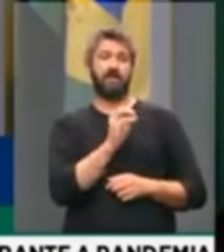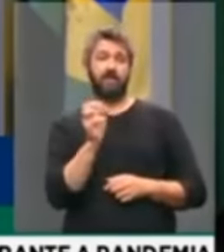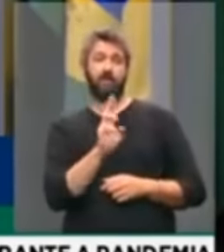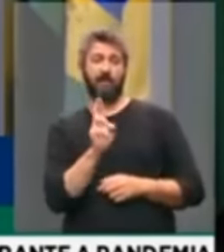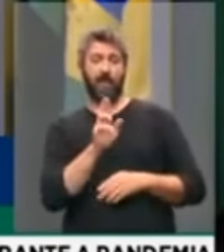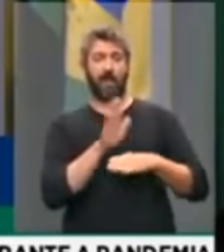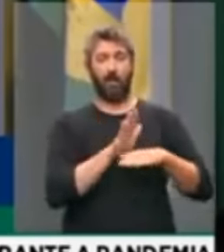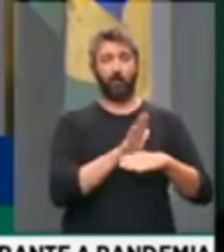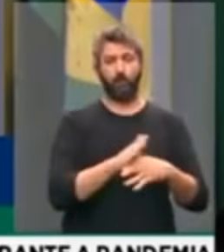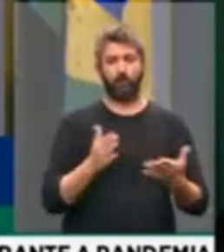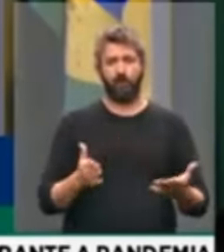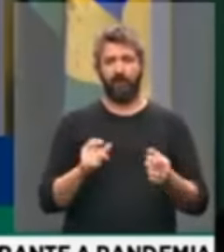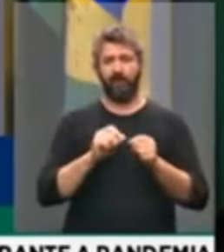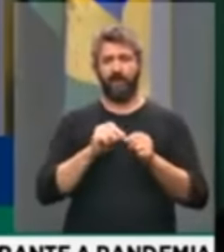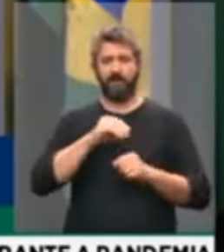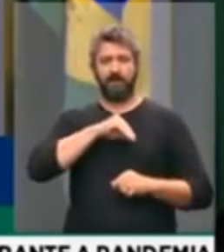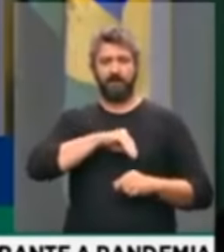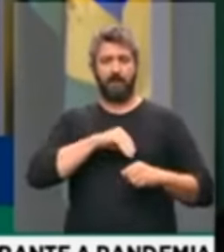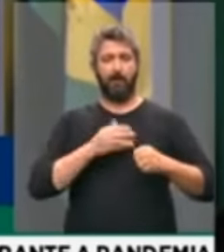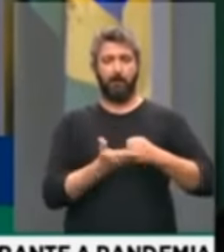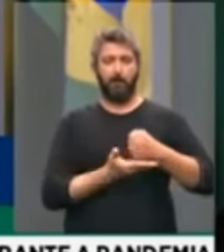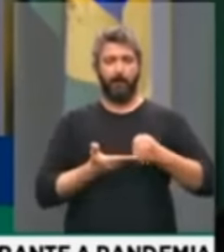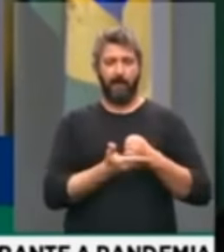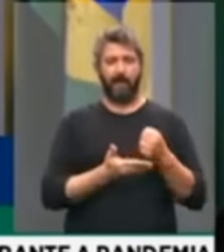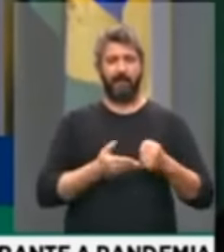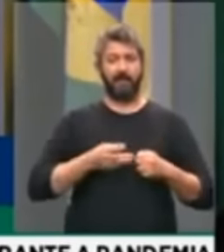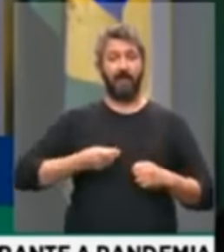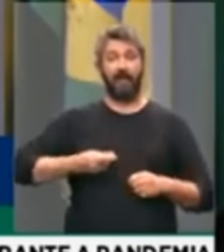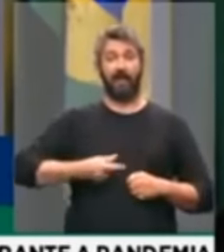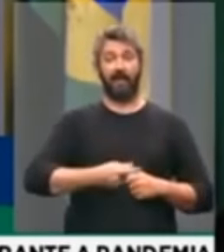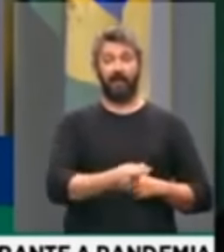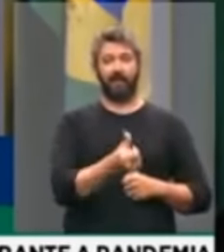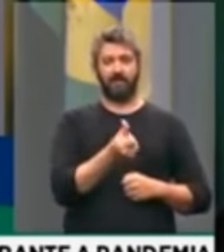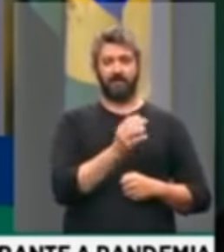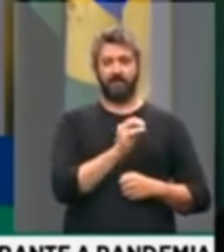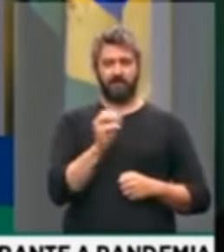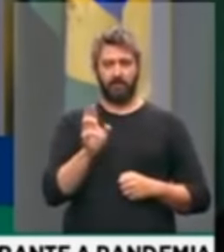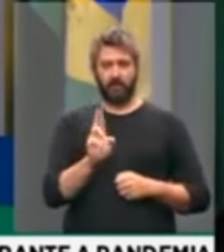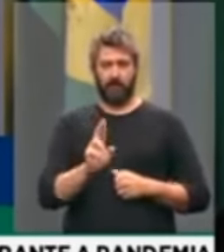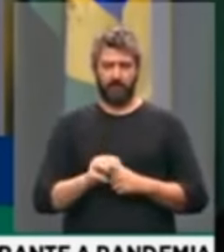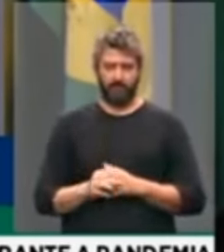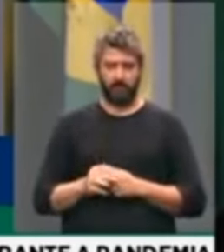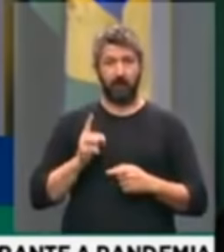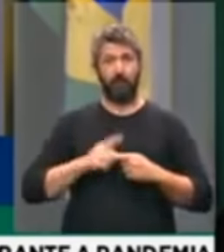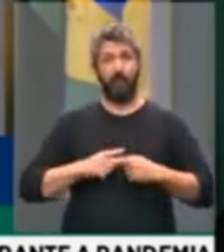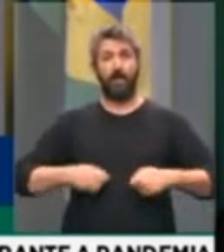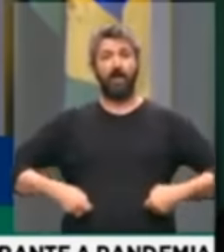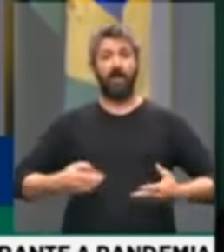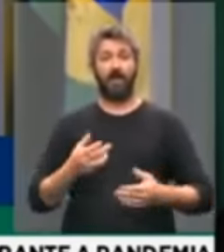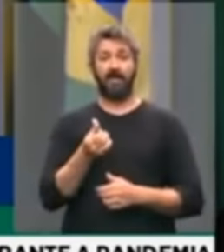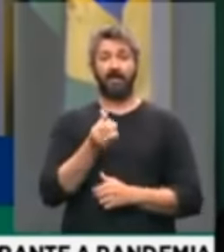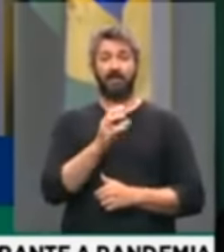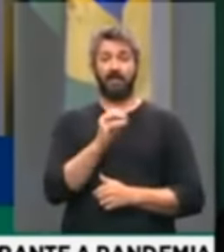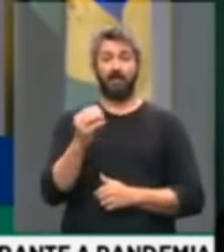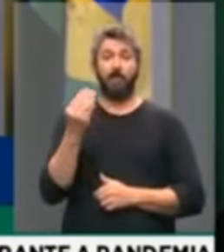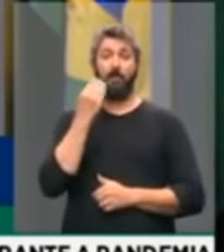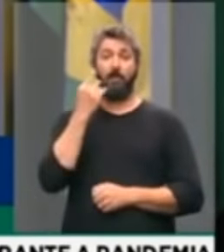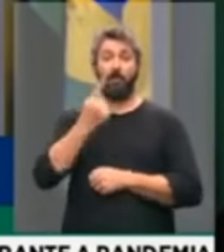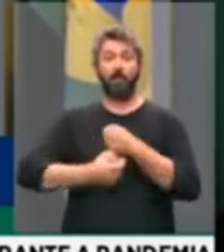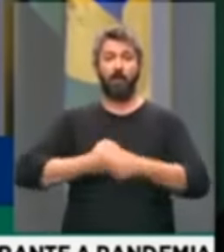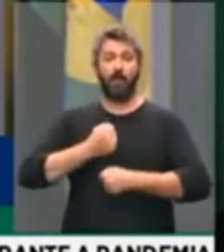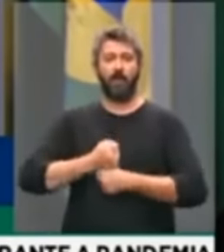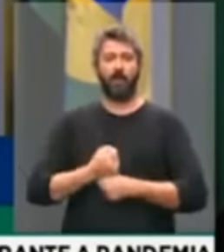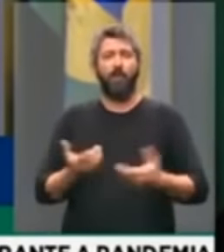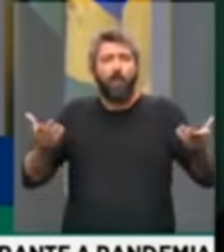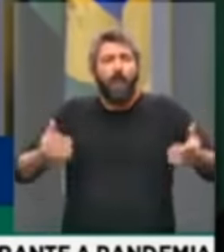que é muito caro promover um sistema de renda básica universal permanente de 600 reais porque ele custaria 600 bilhões de reais ao